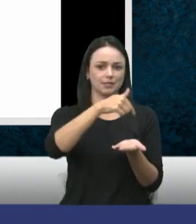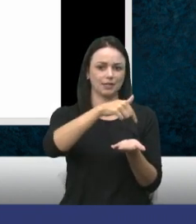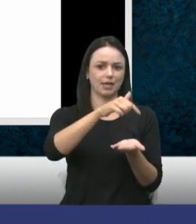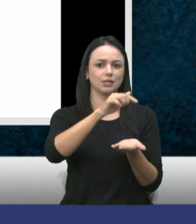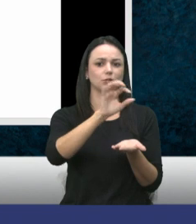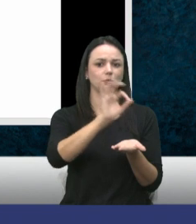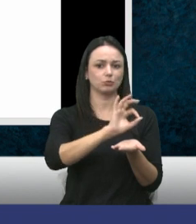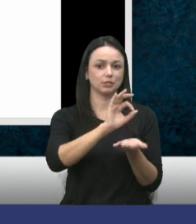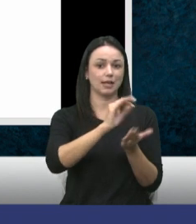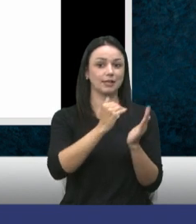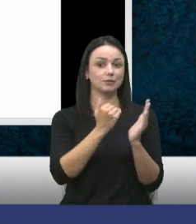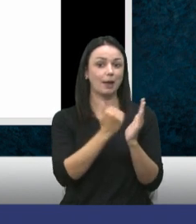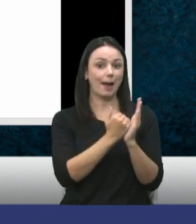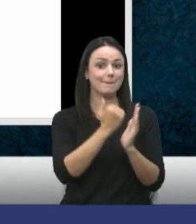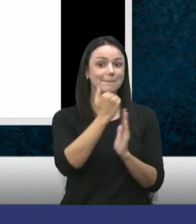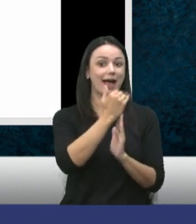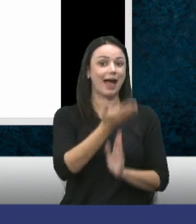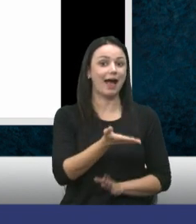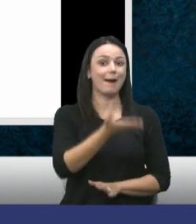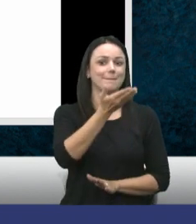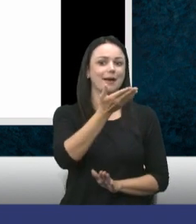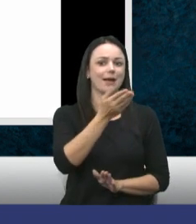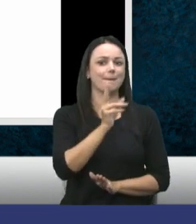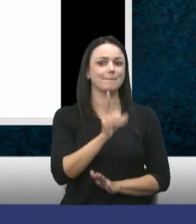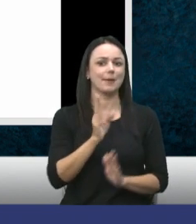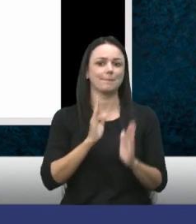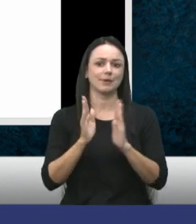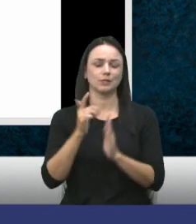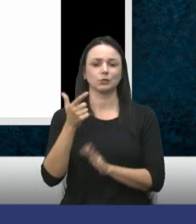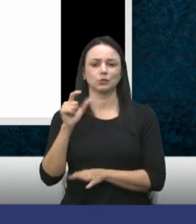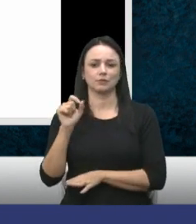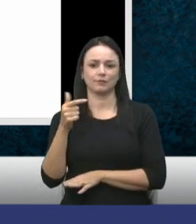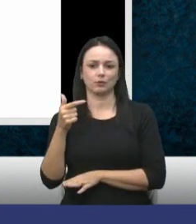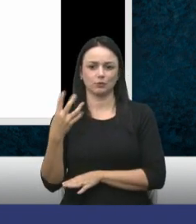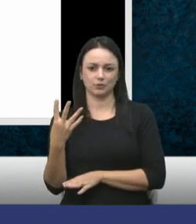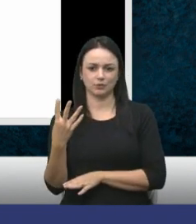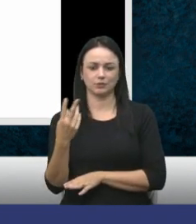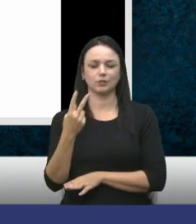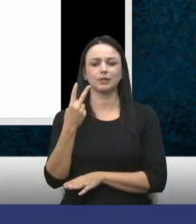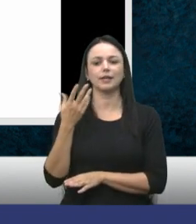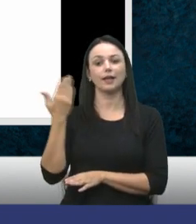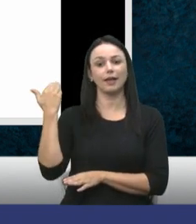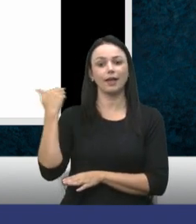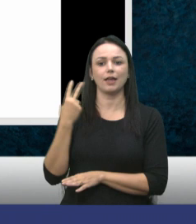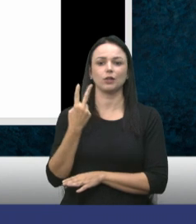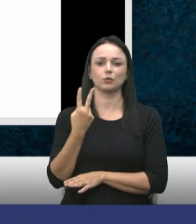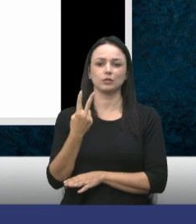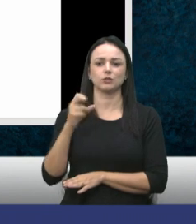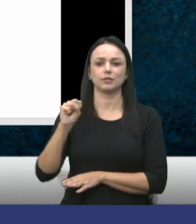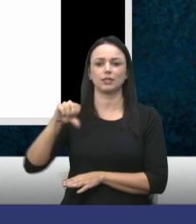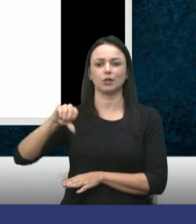8,47% a mais do que o mesmo período de 2023, que era de R$